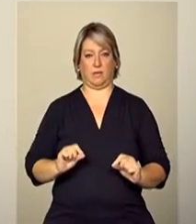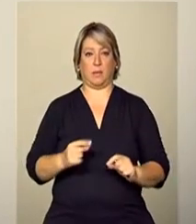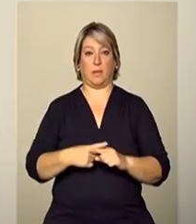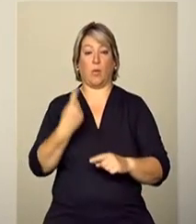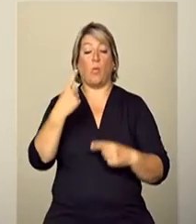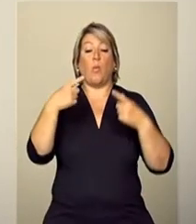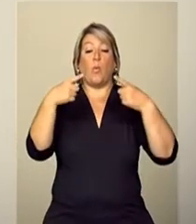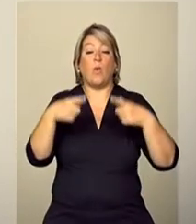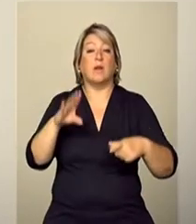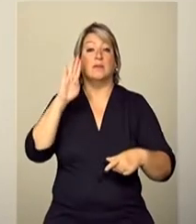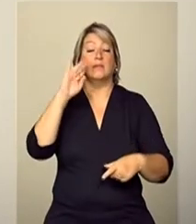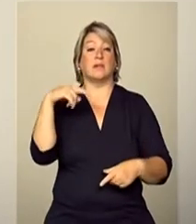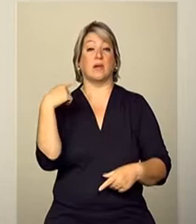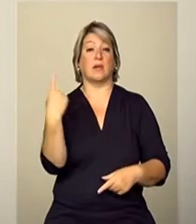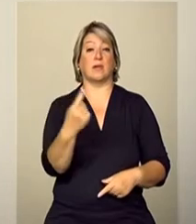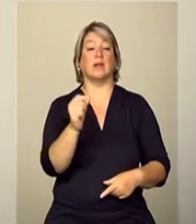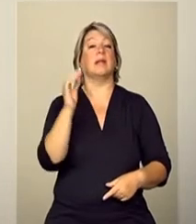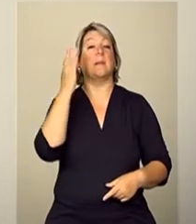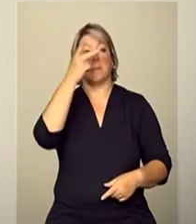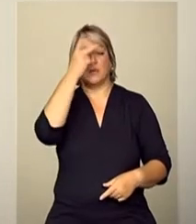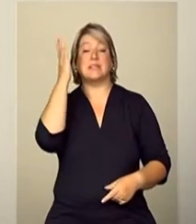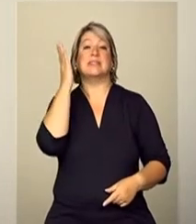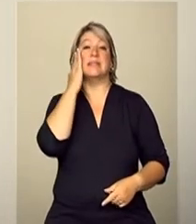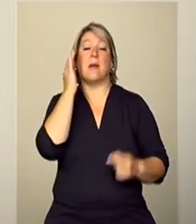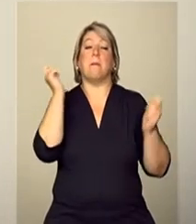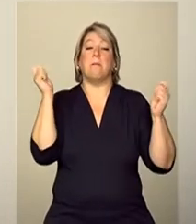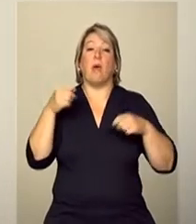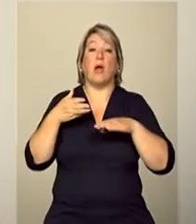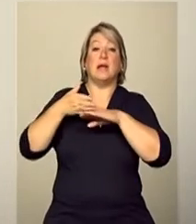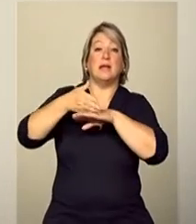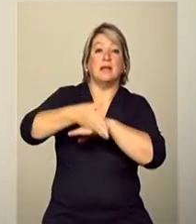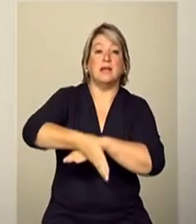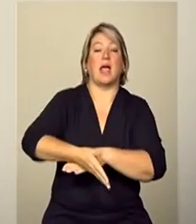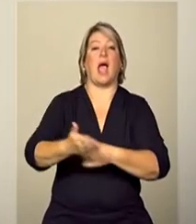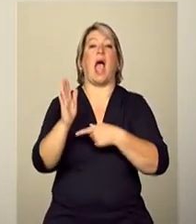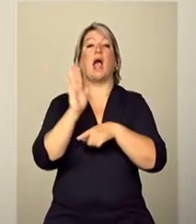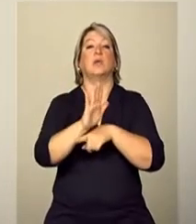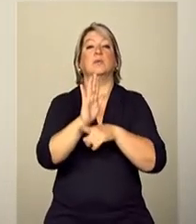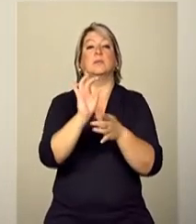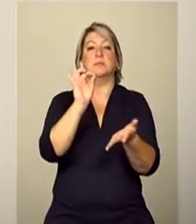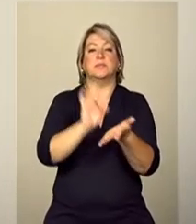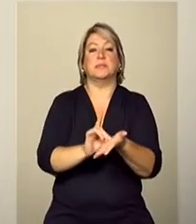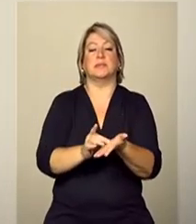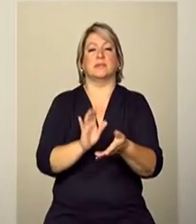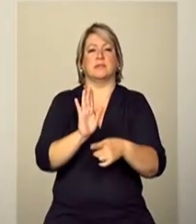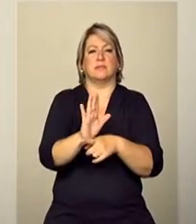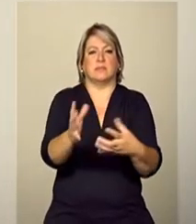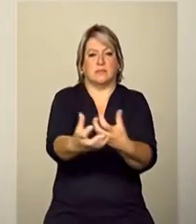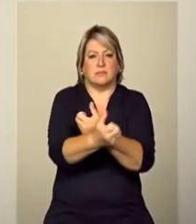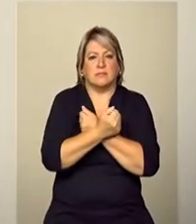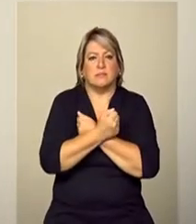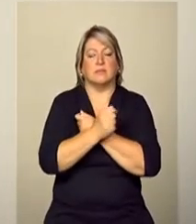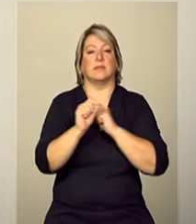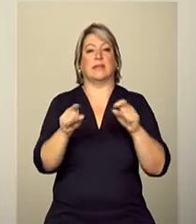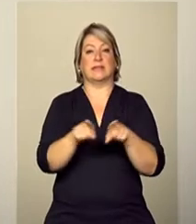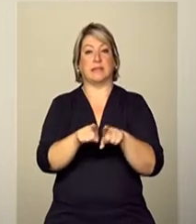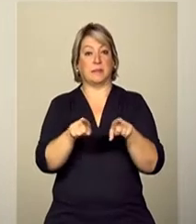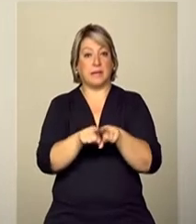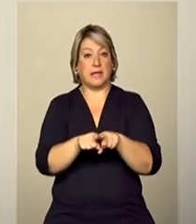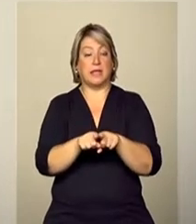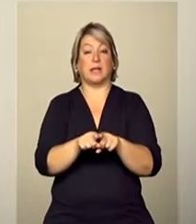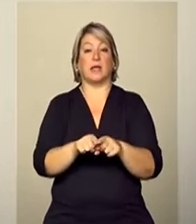onde as pessoas sabem que podem ir para serem atendidas protegidas e